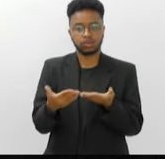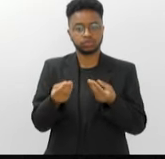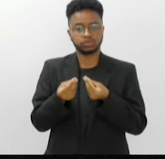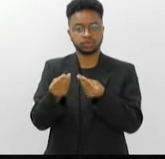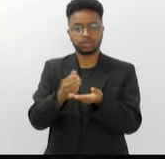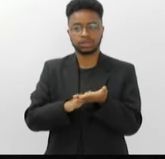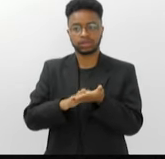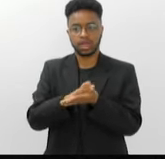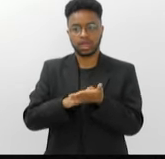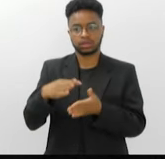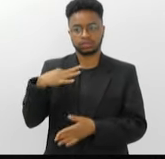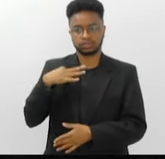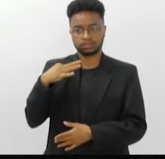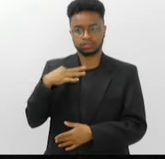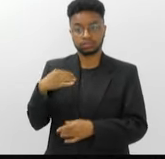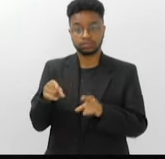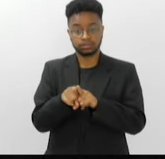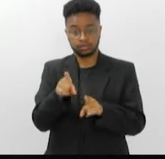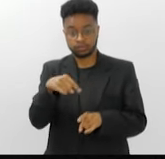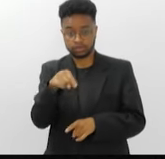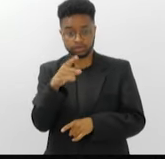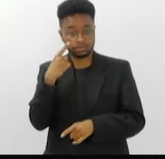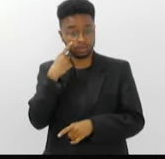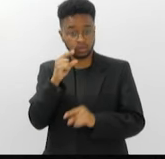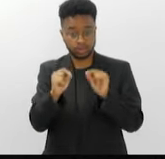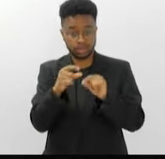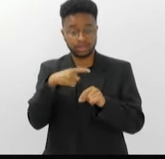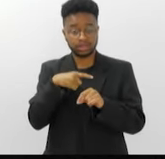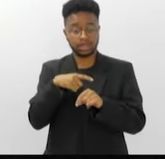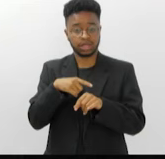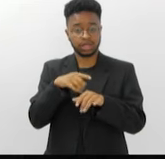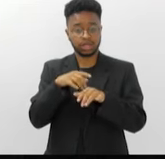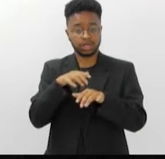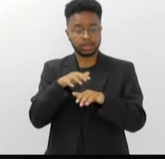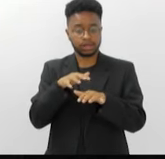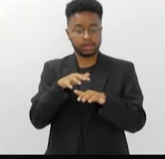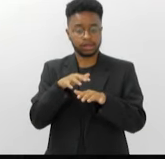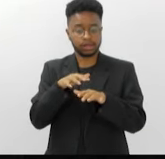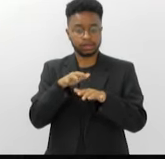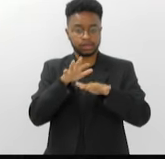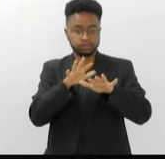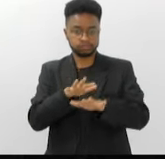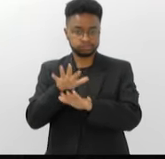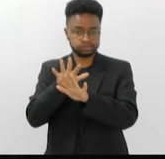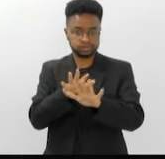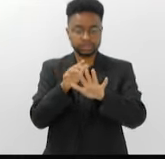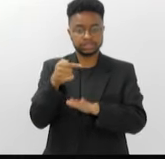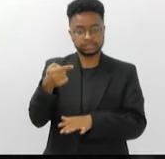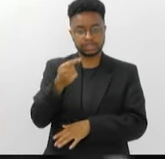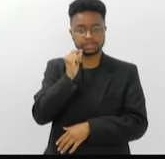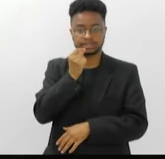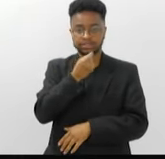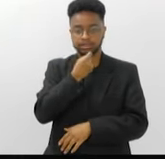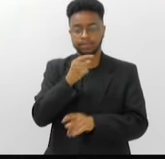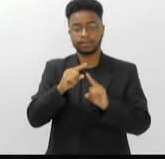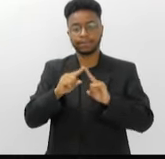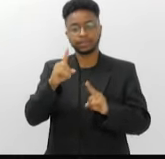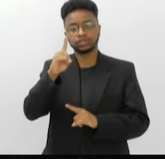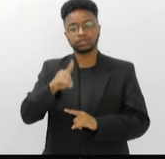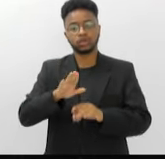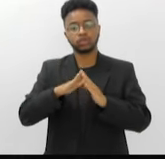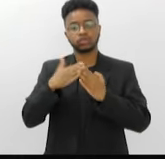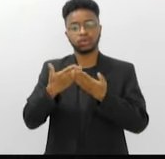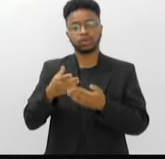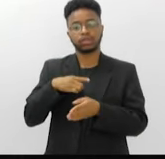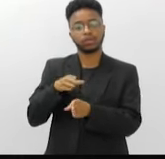E veja bem os senhores, vai ter o desfile do 7 de setembro, deputado Luiz Paulo. Os diretores da escola foram